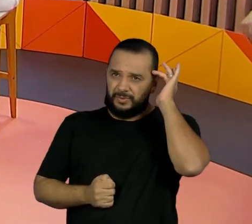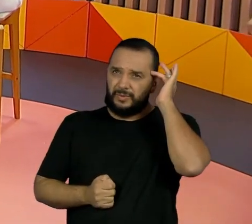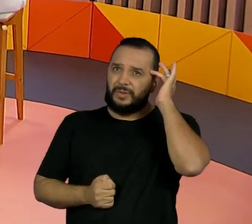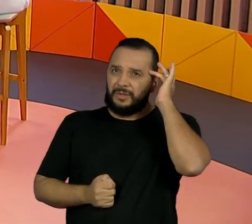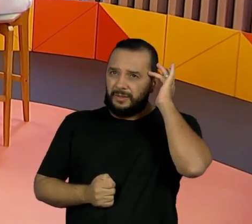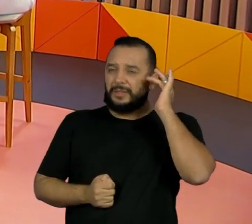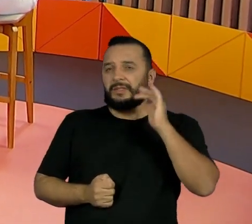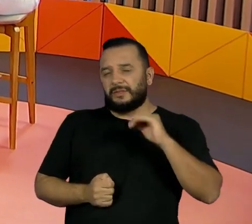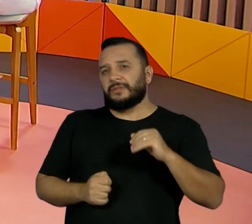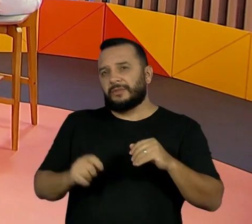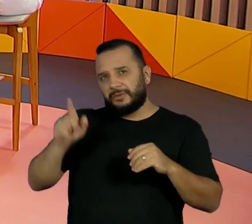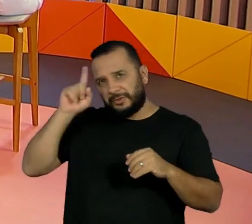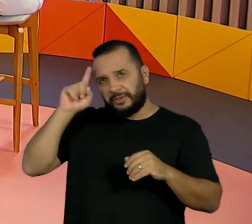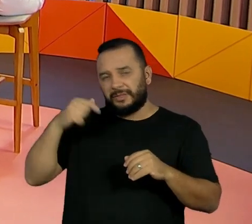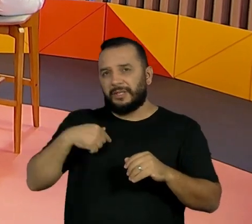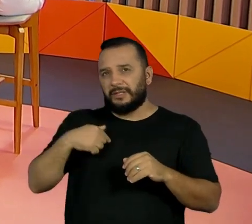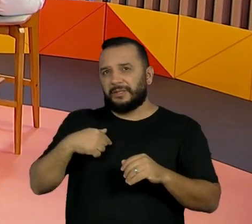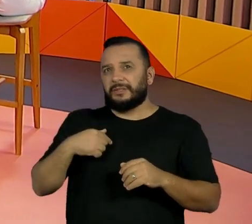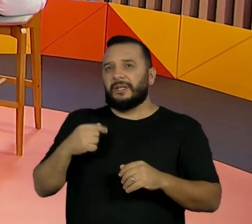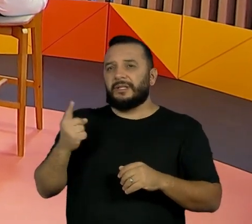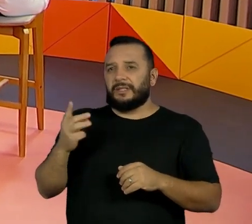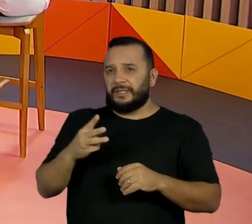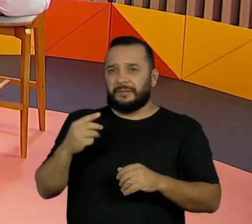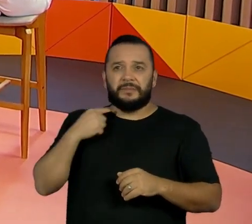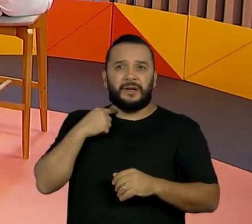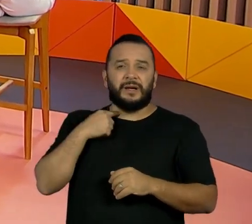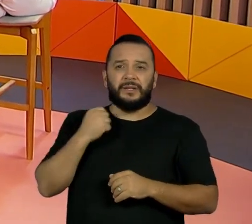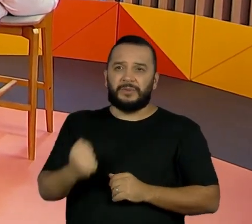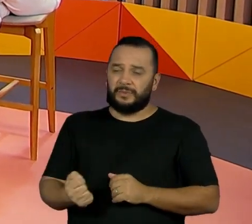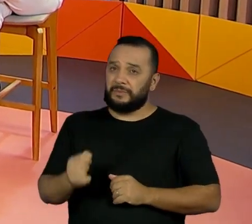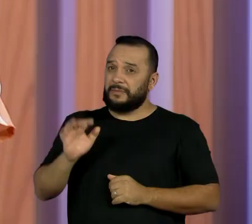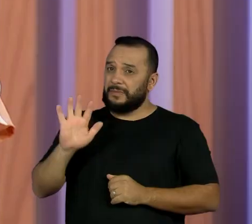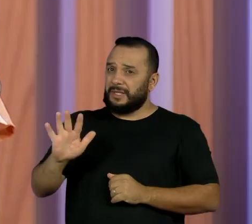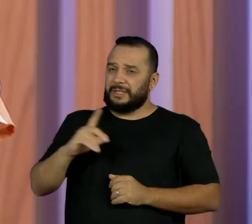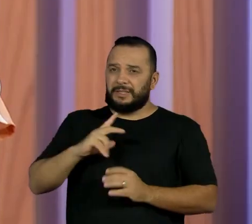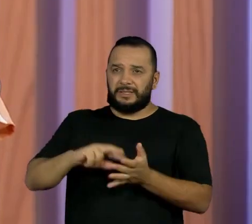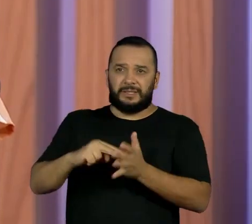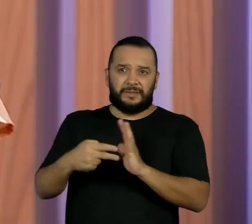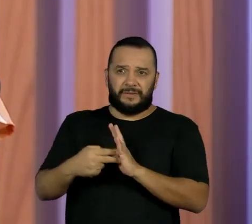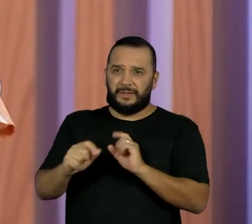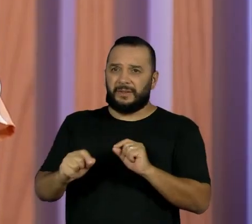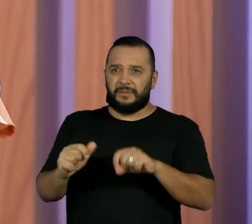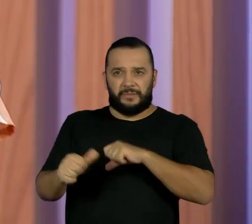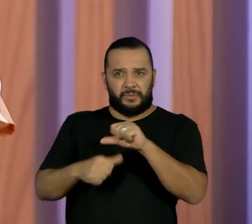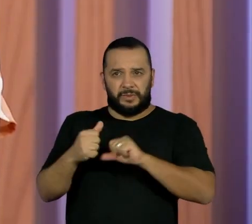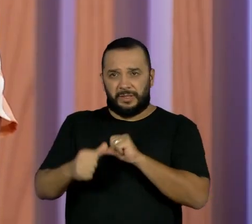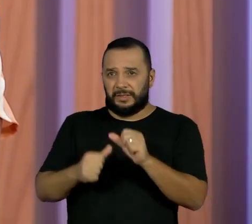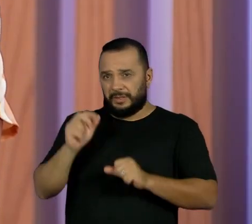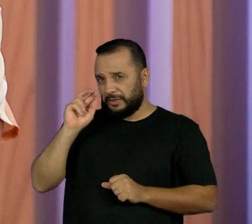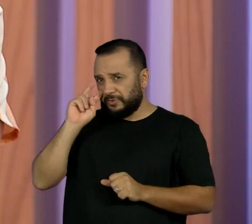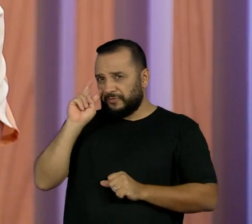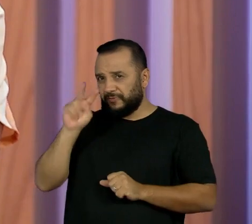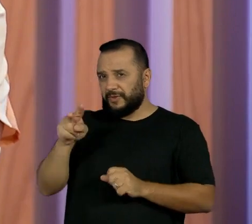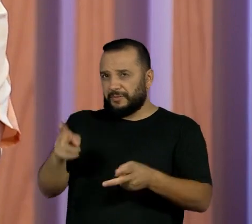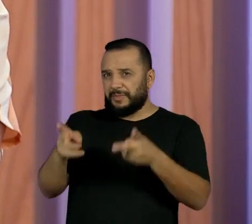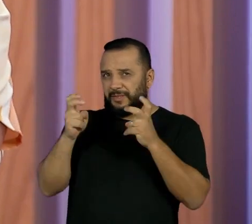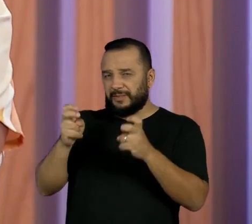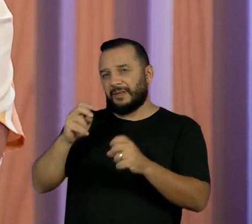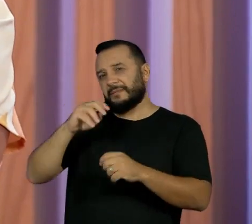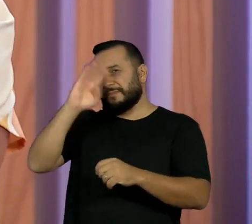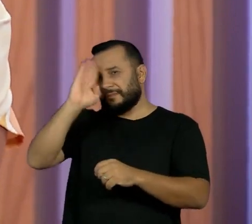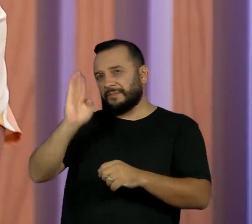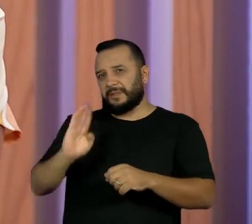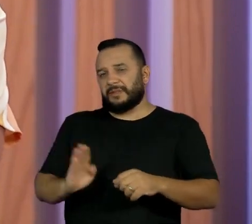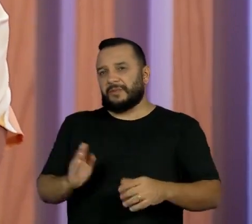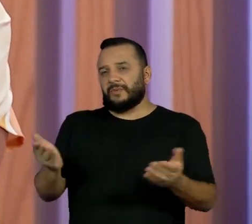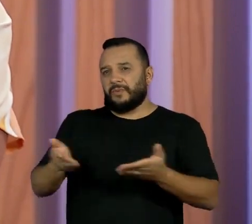cativas em 3 de maio, mas significa a mudança que a gente está vendo no Brasil hoje. Significa